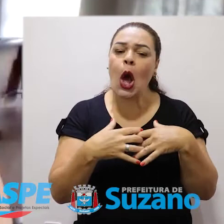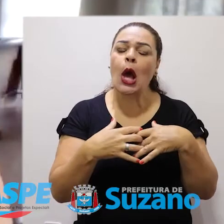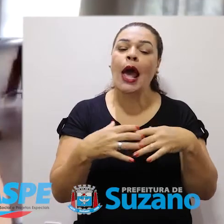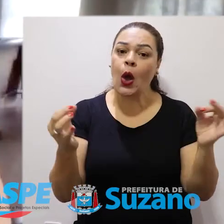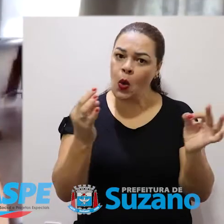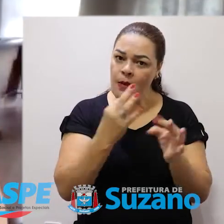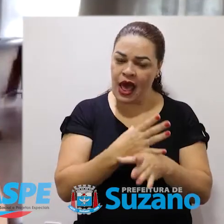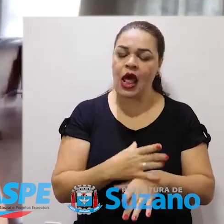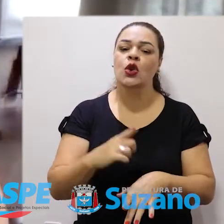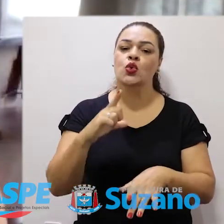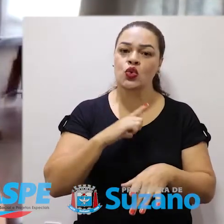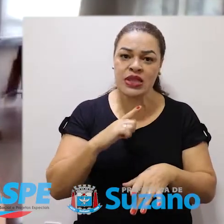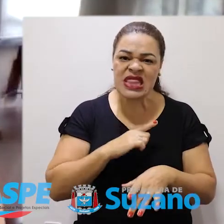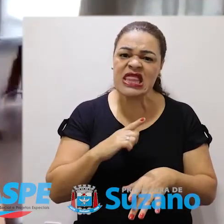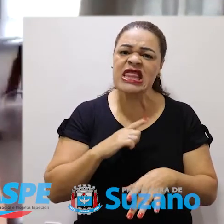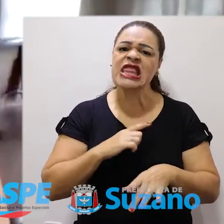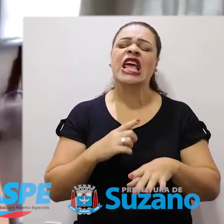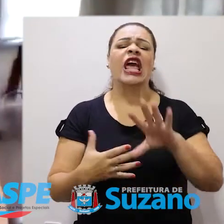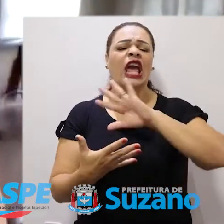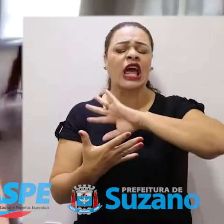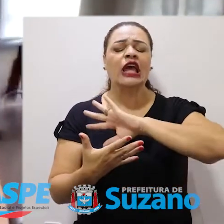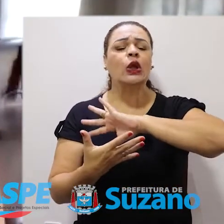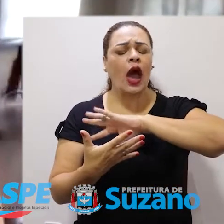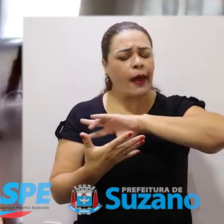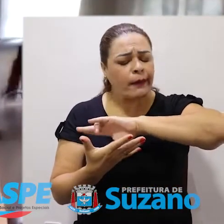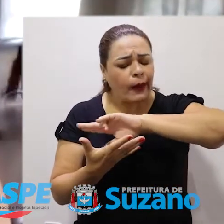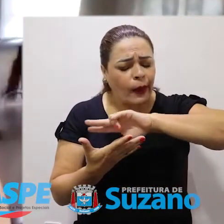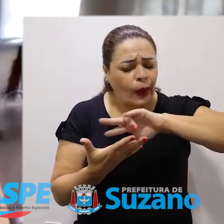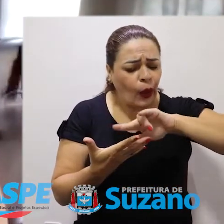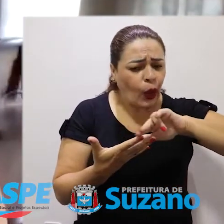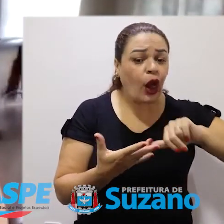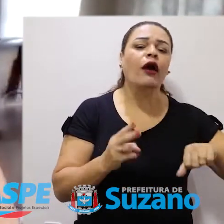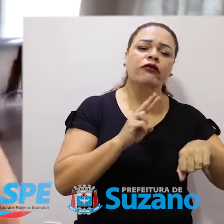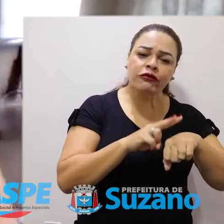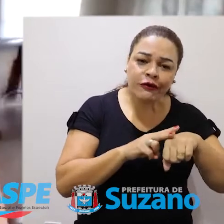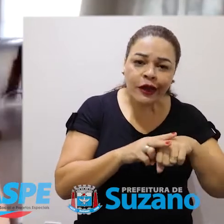tem pronome, tem conectivo, tem verbo,